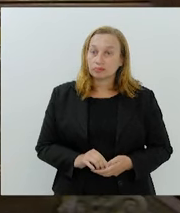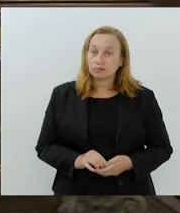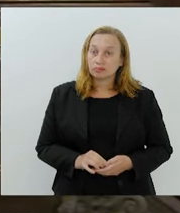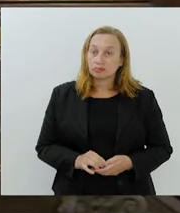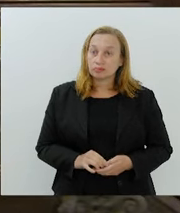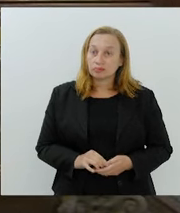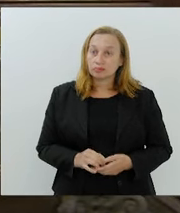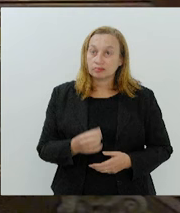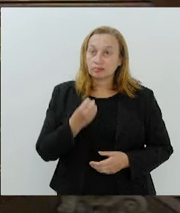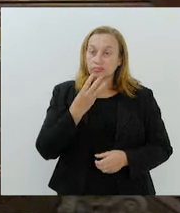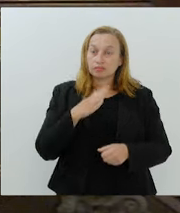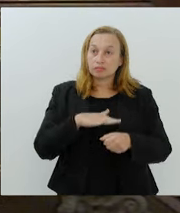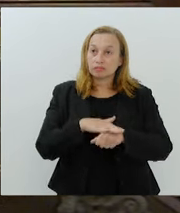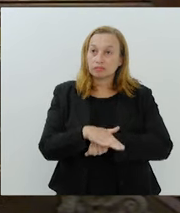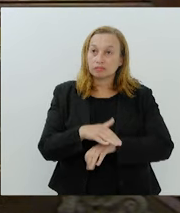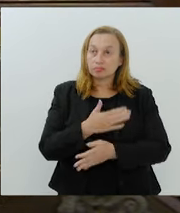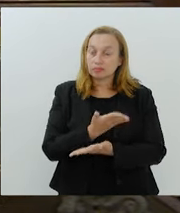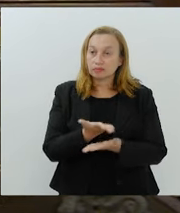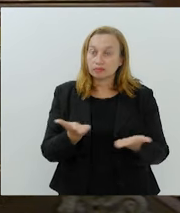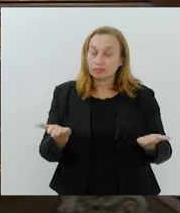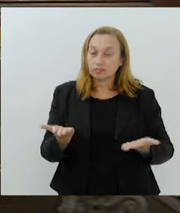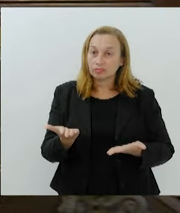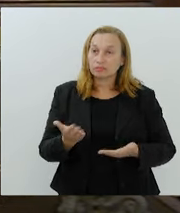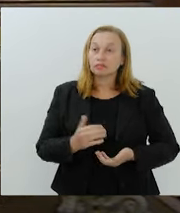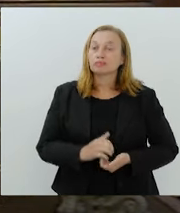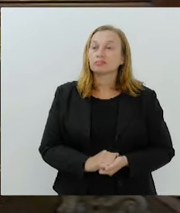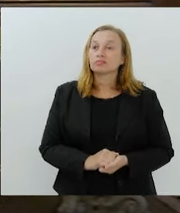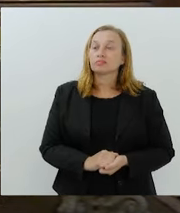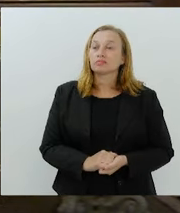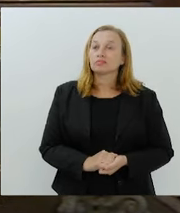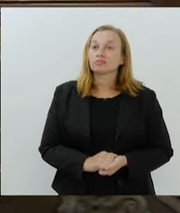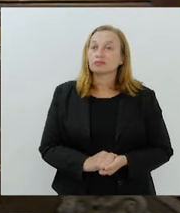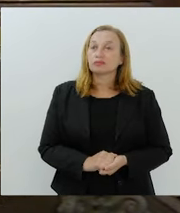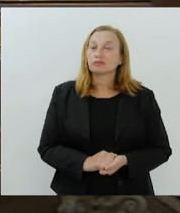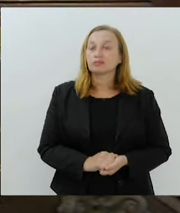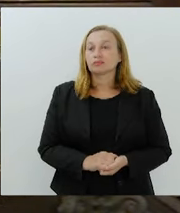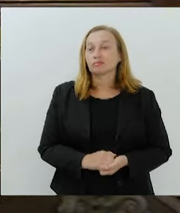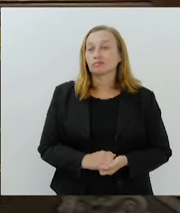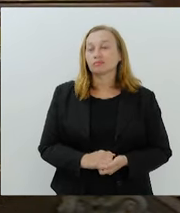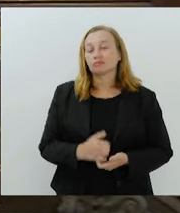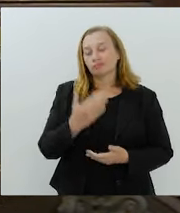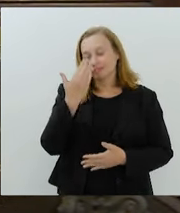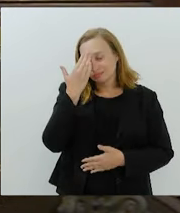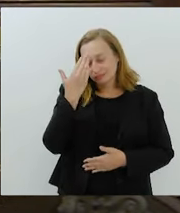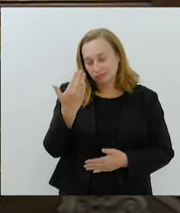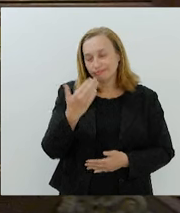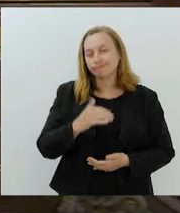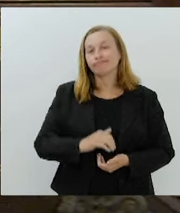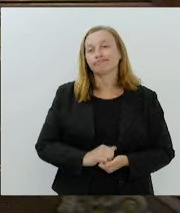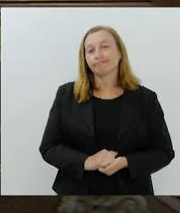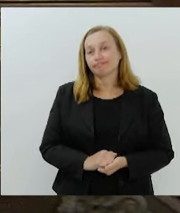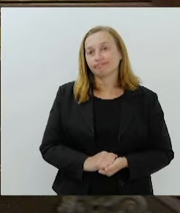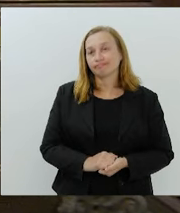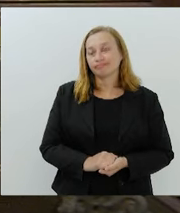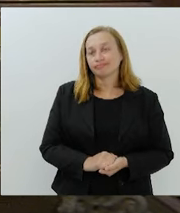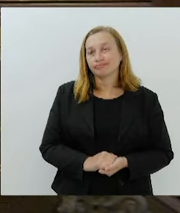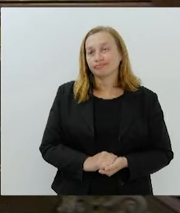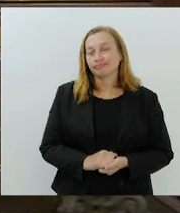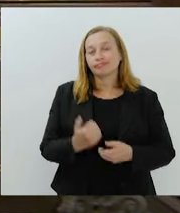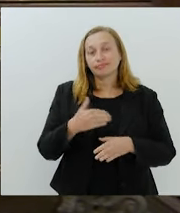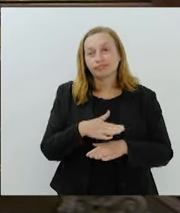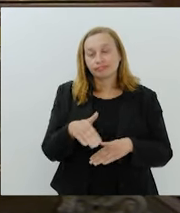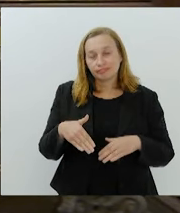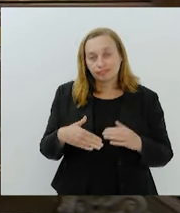Boa noite a todos. A minha sincera e profunda gratidão a todos os